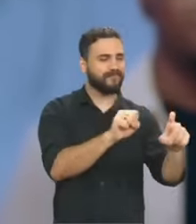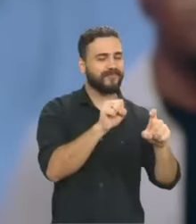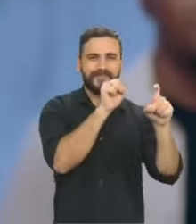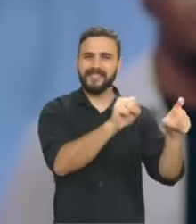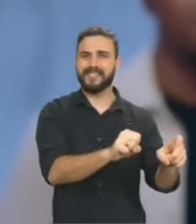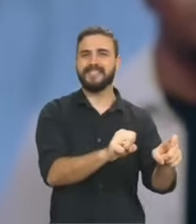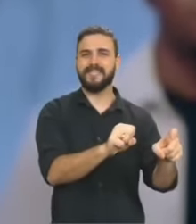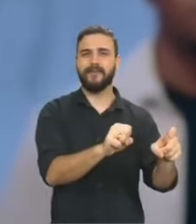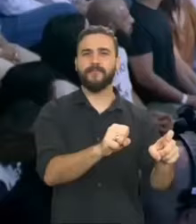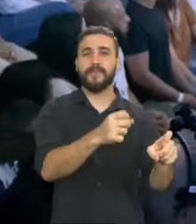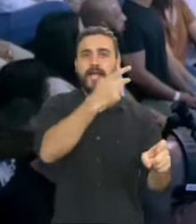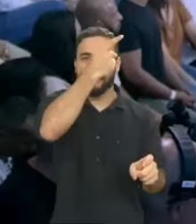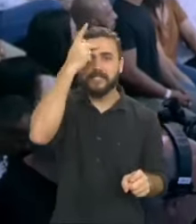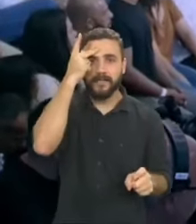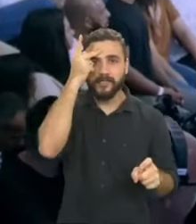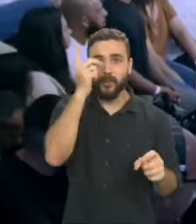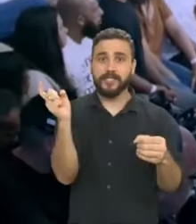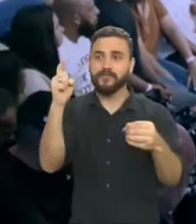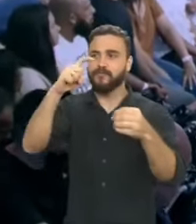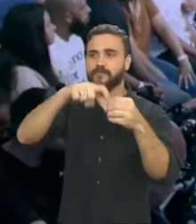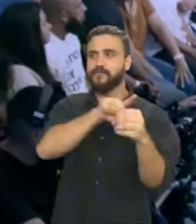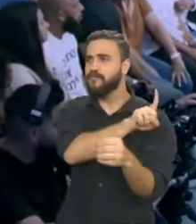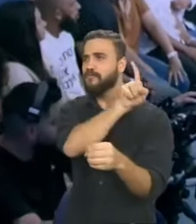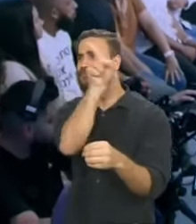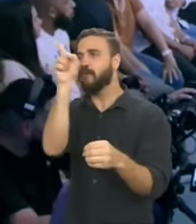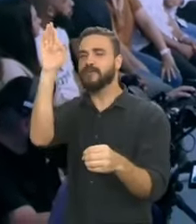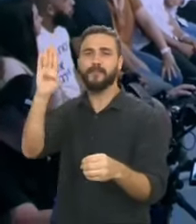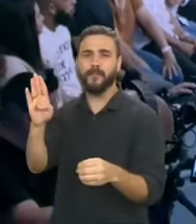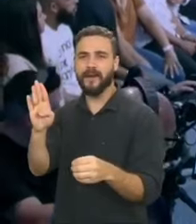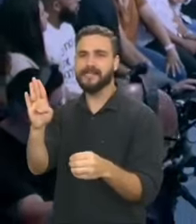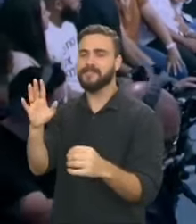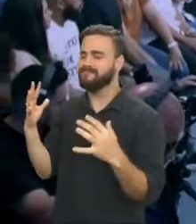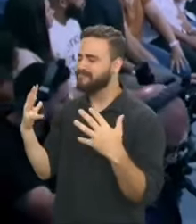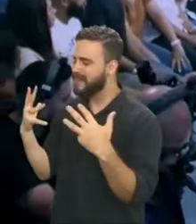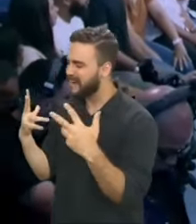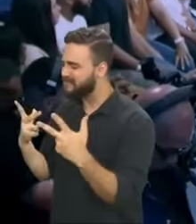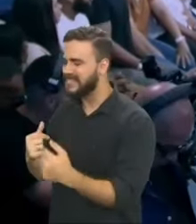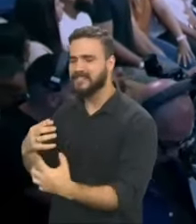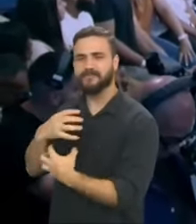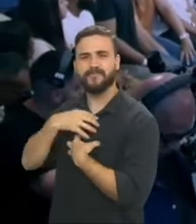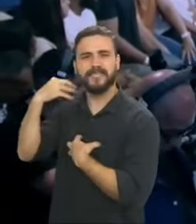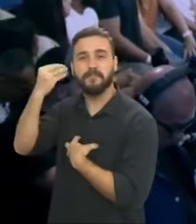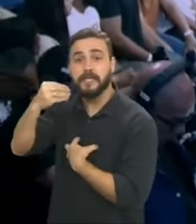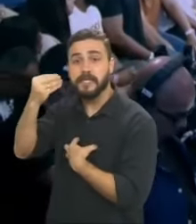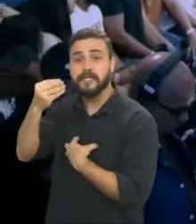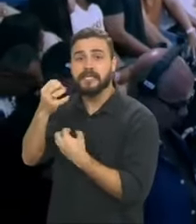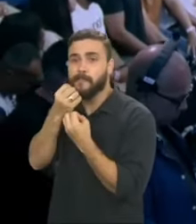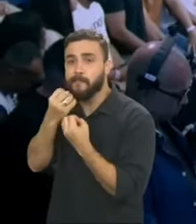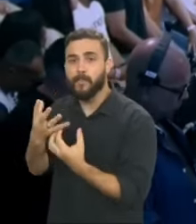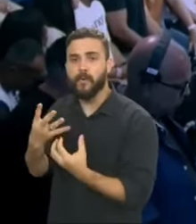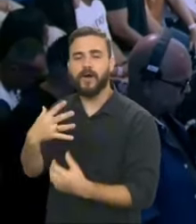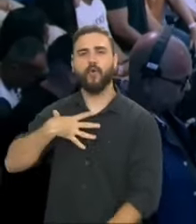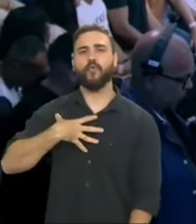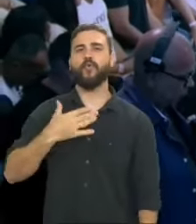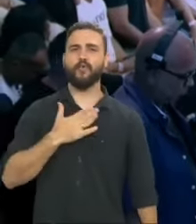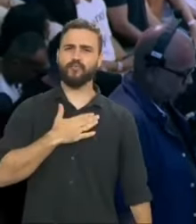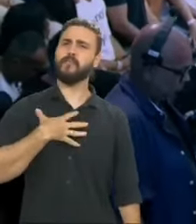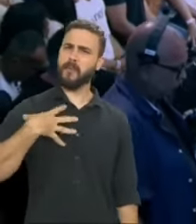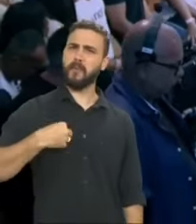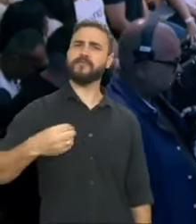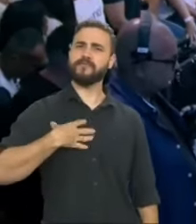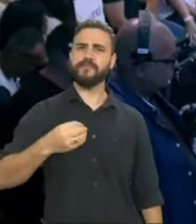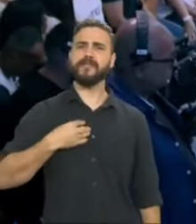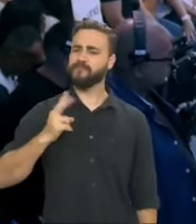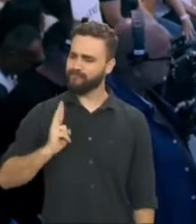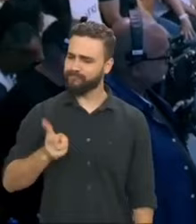o pessoal volta, sabe como? Agradecido, maravilhado, volta assim. Meus filhos vão sempre para o sertão, eles, se tirar